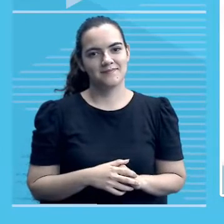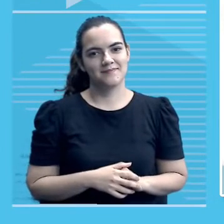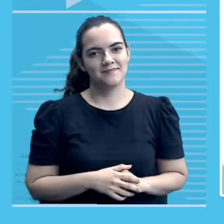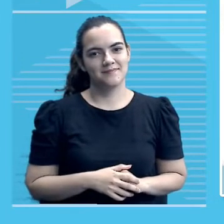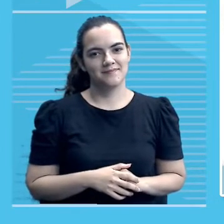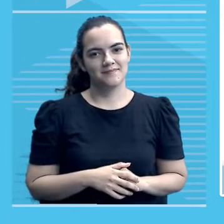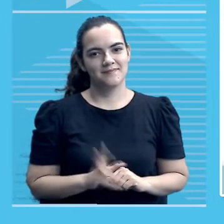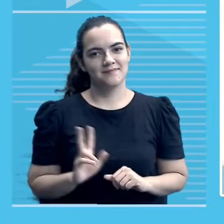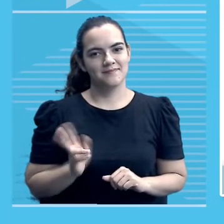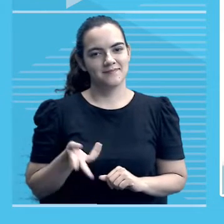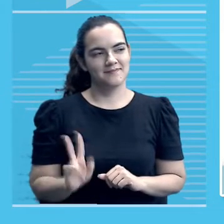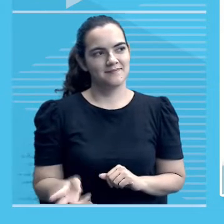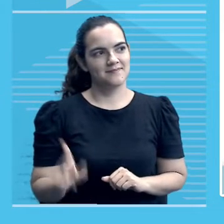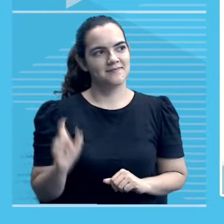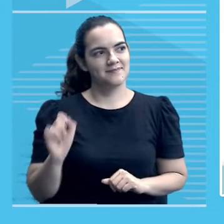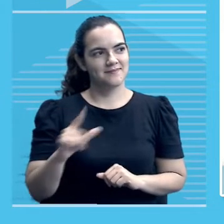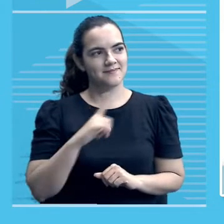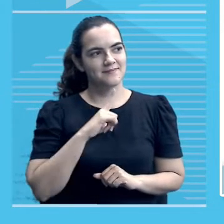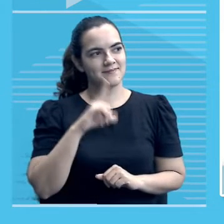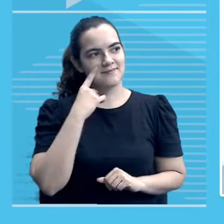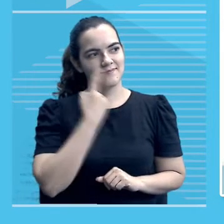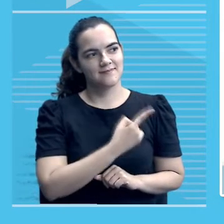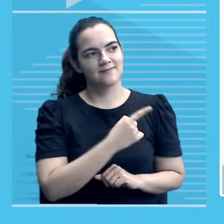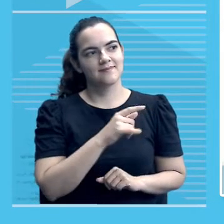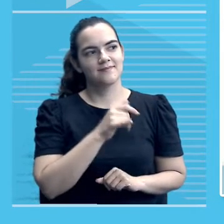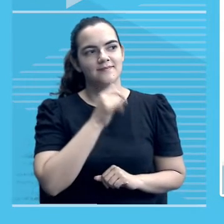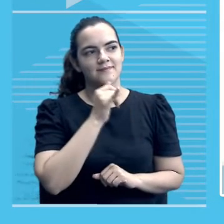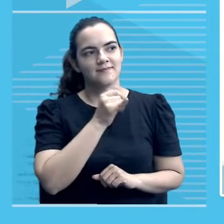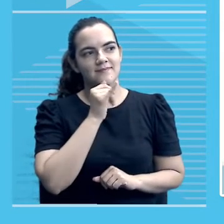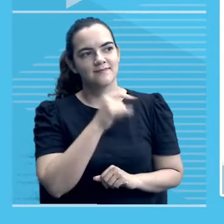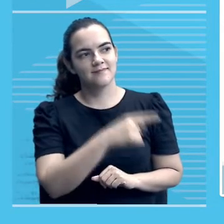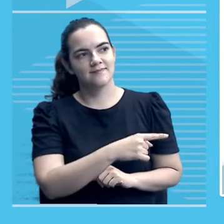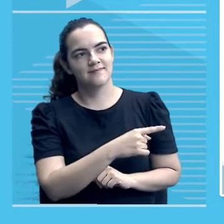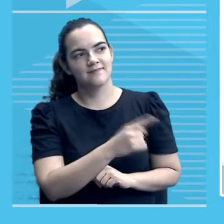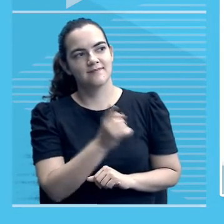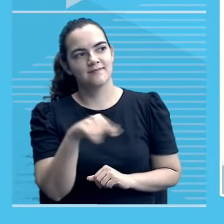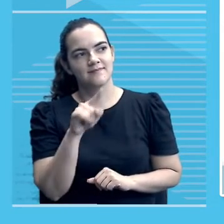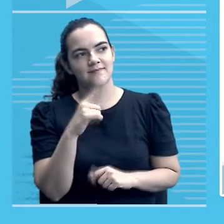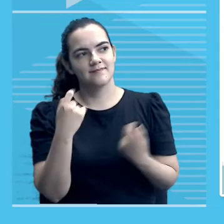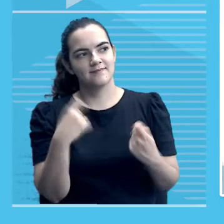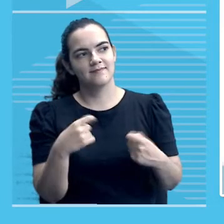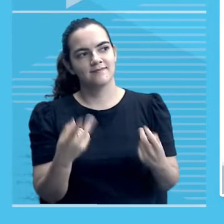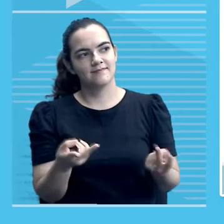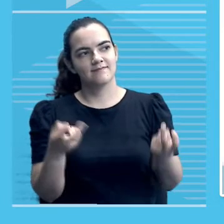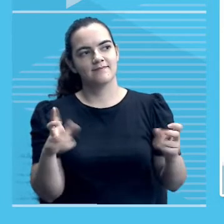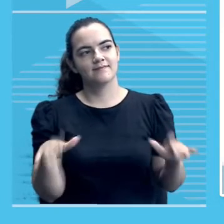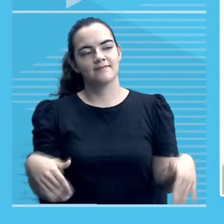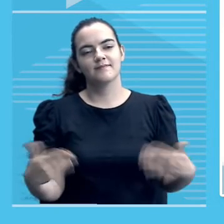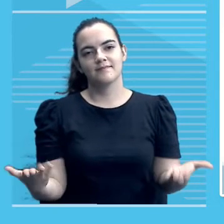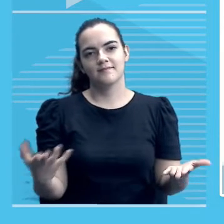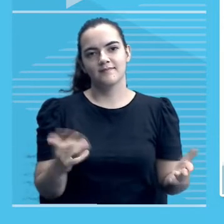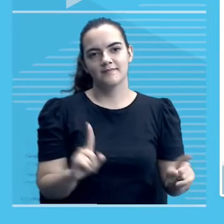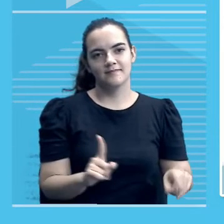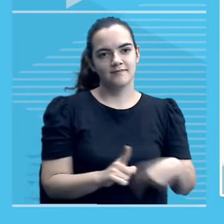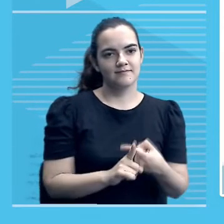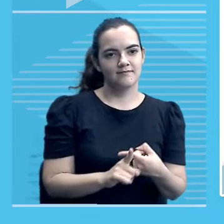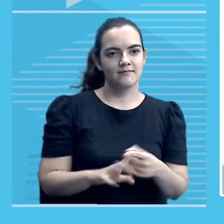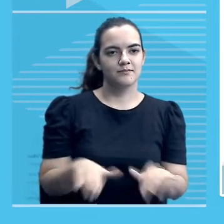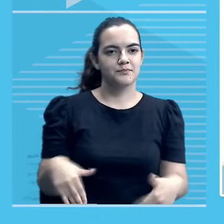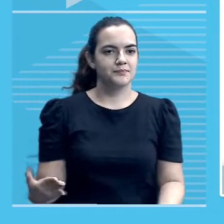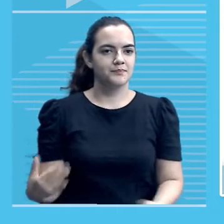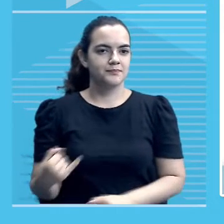Toda vez, pessoal, que aparecer esses elementos aqui, tá, você tem que fazer a terminação oso ou ico. Por